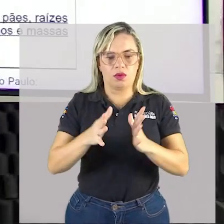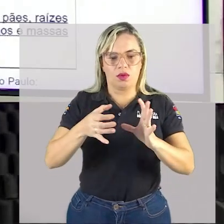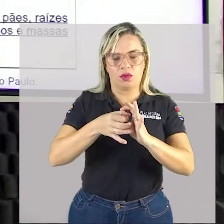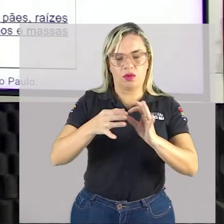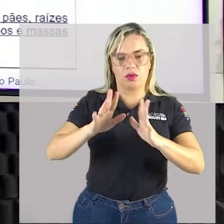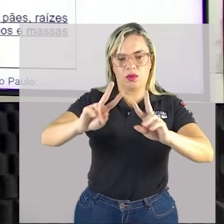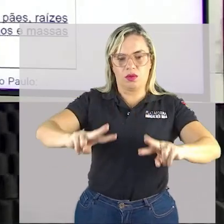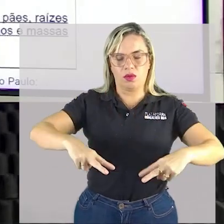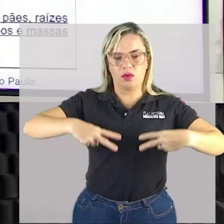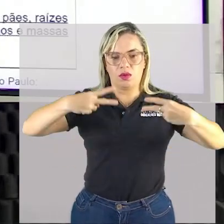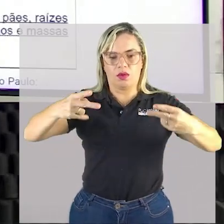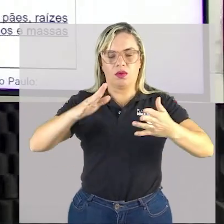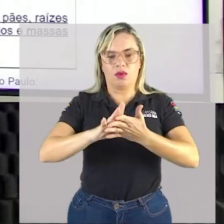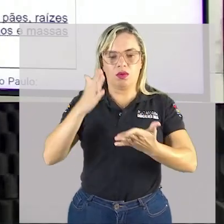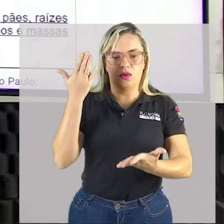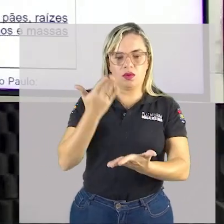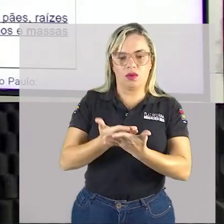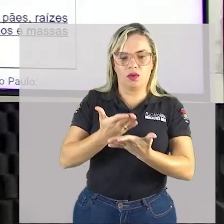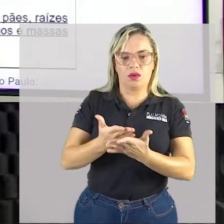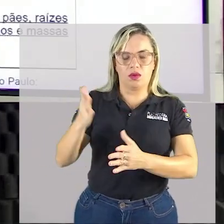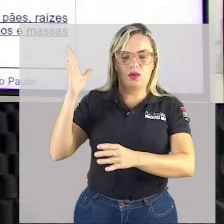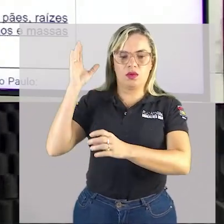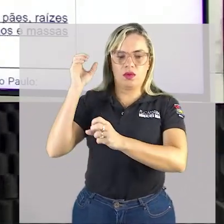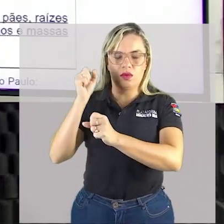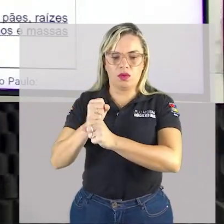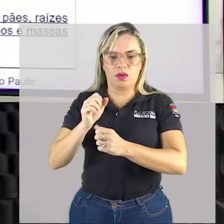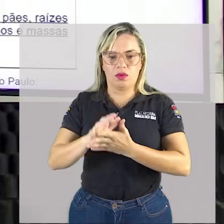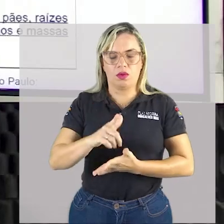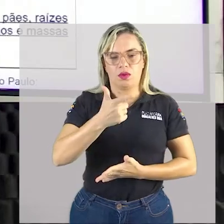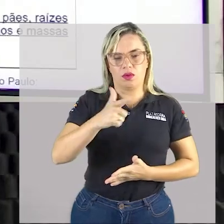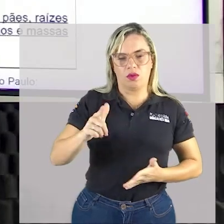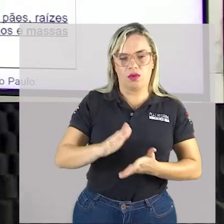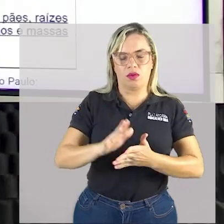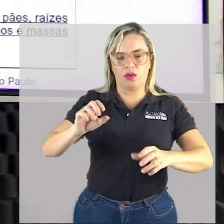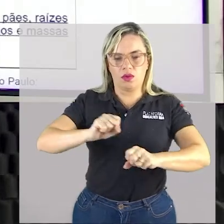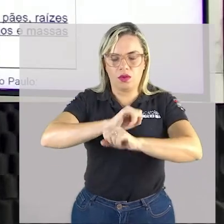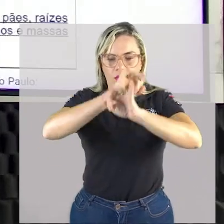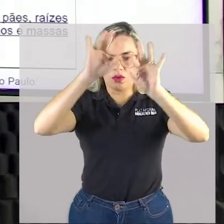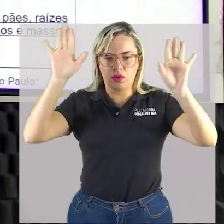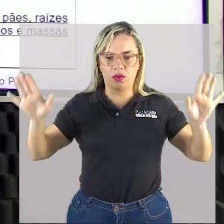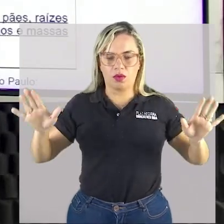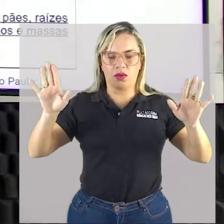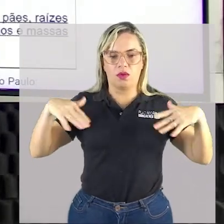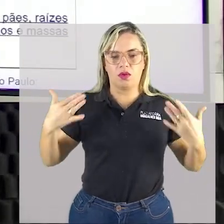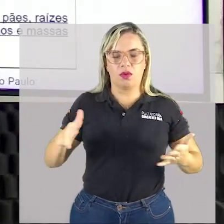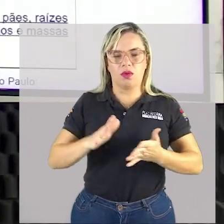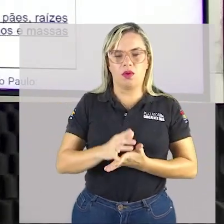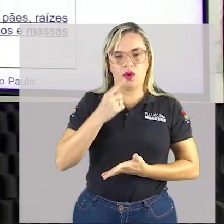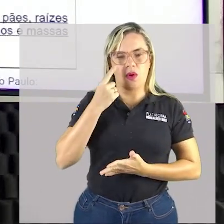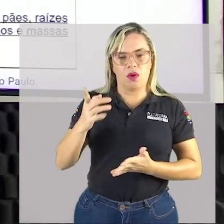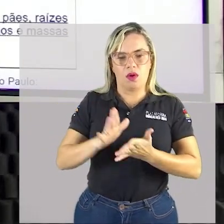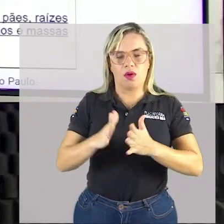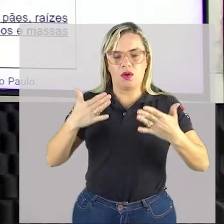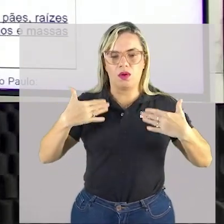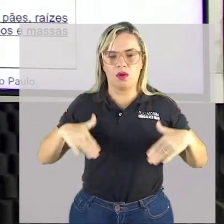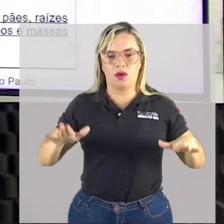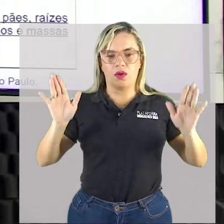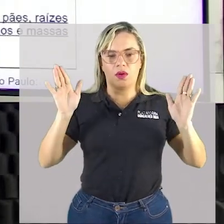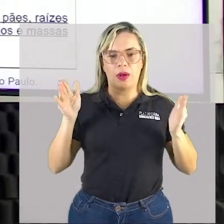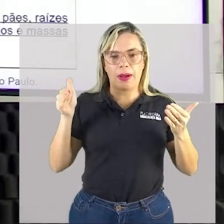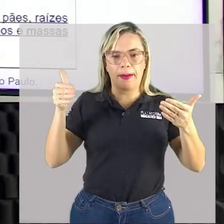tá, no link. Estudem, revisem. Se não tiver ficado muito claro, vocês olhem com mais calma,